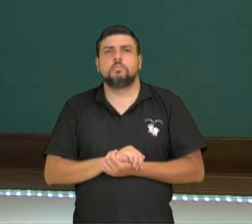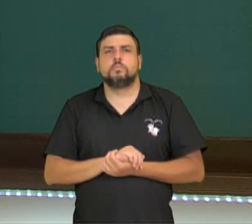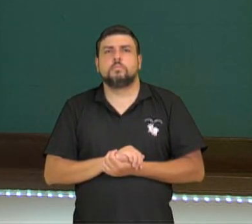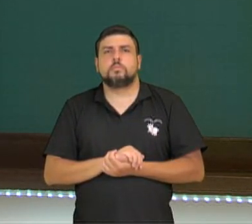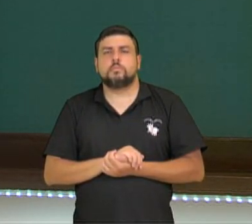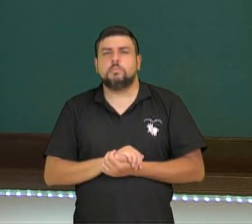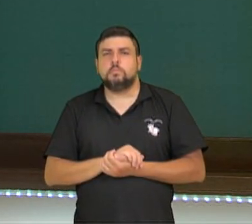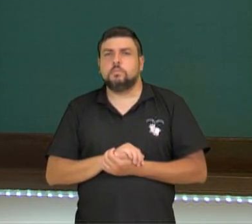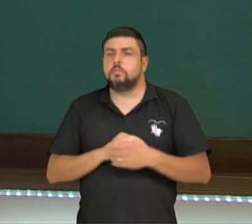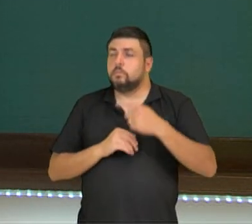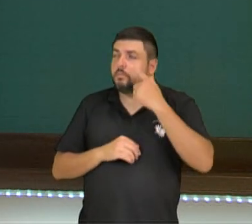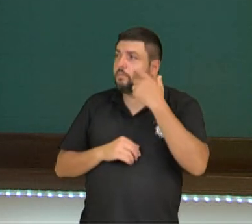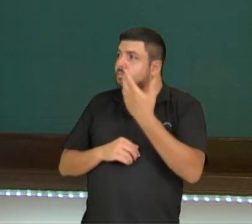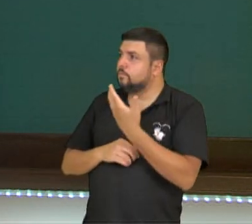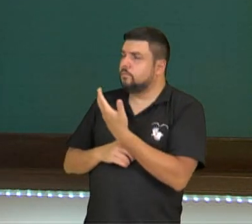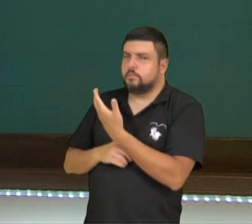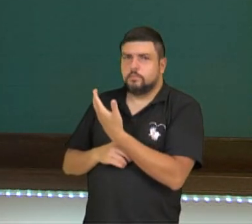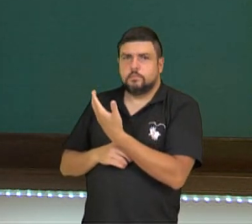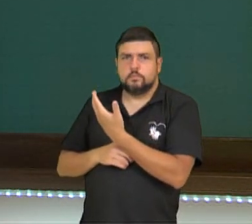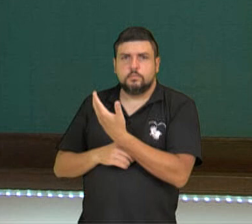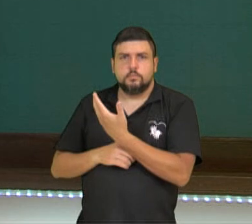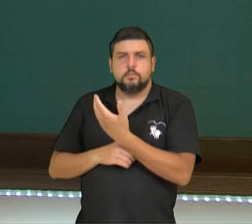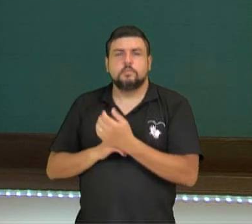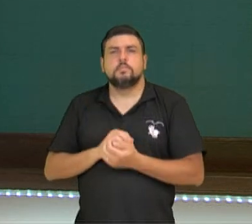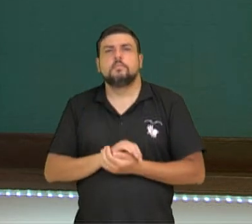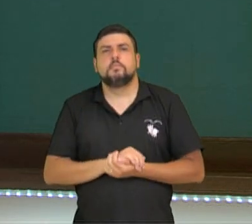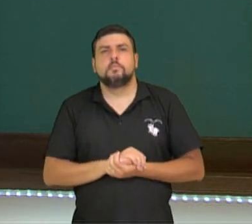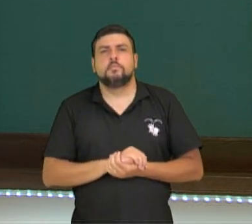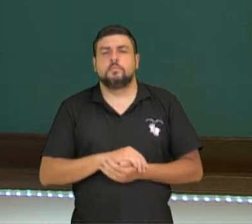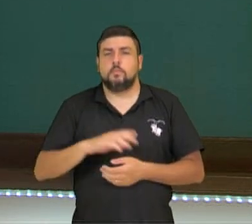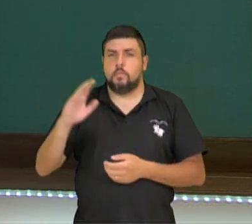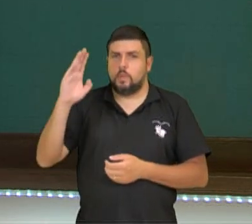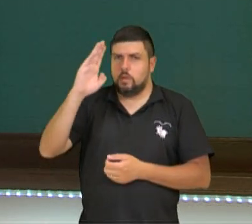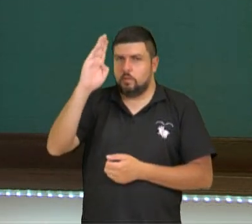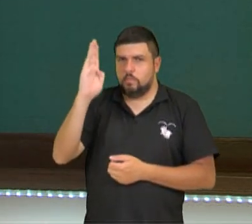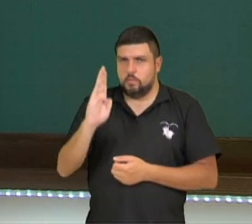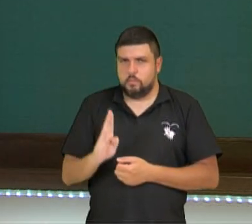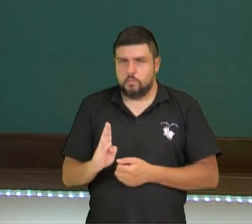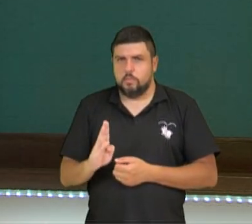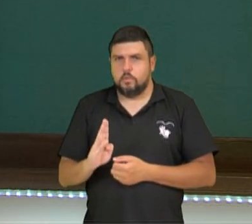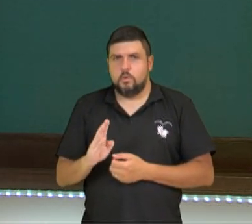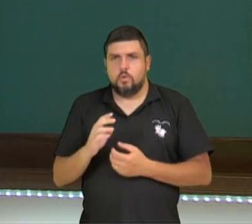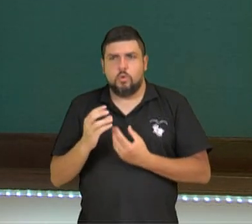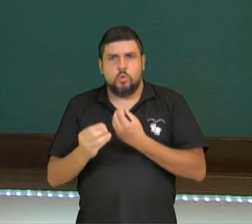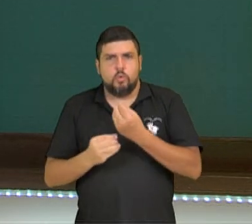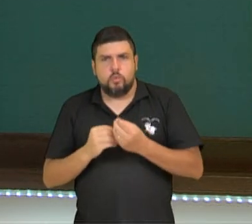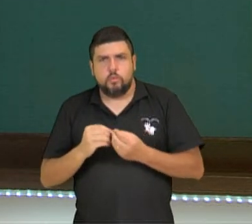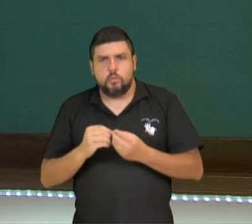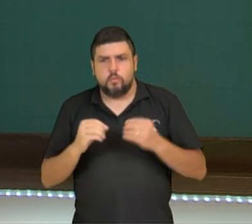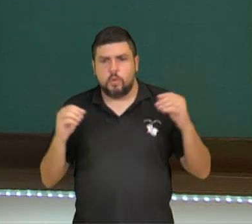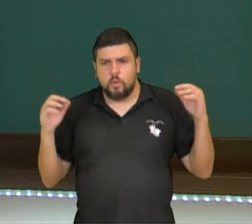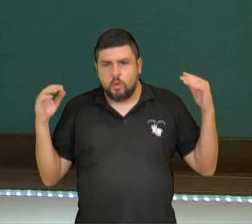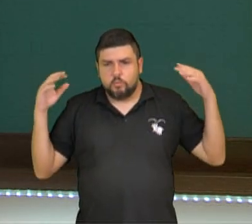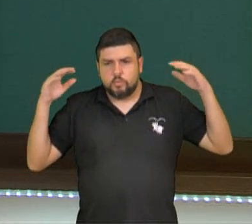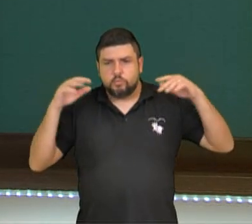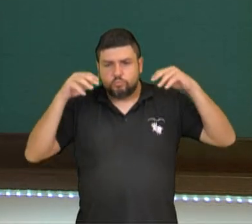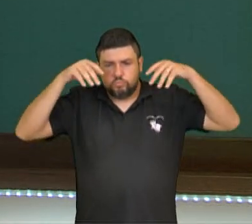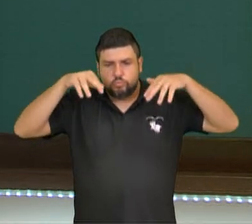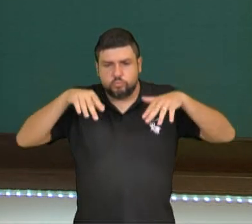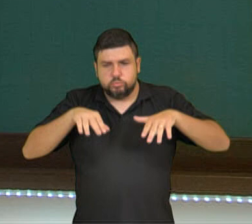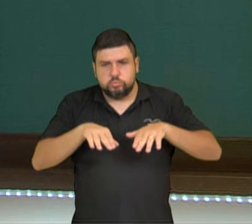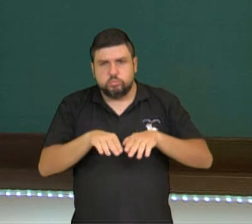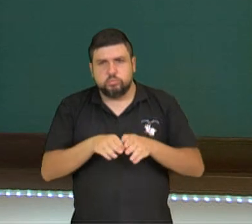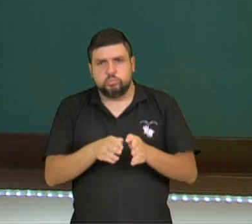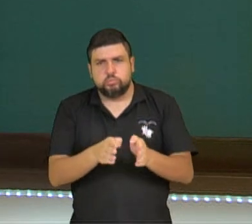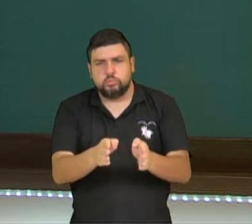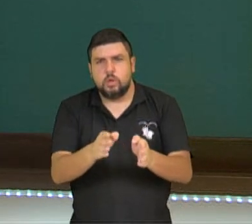hidrográficas brasileiras. Então, eu divido o Brasil considerando essas características de hidrografia. Nós temos ali,